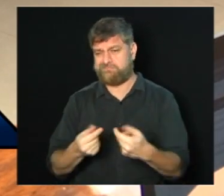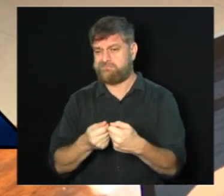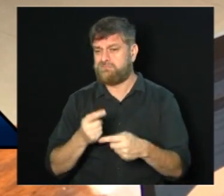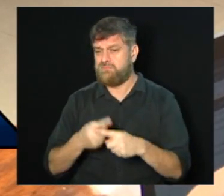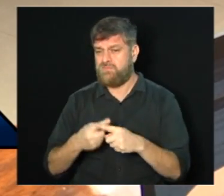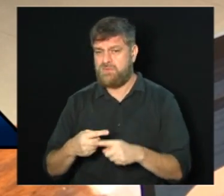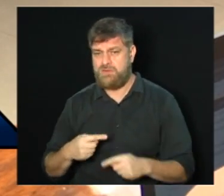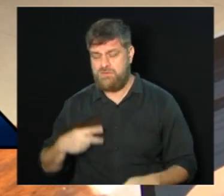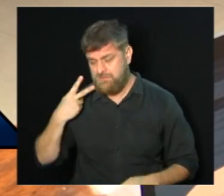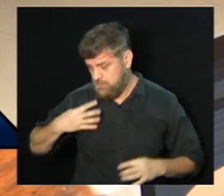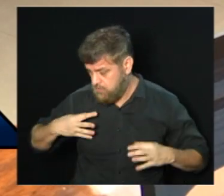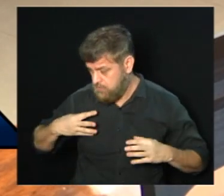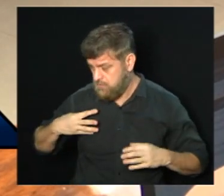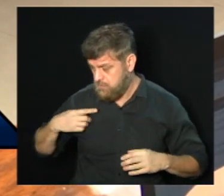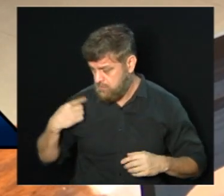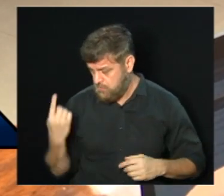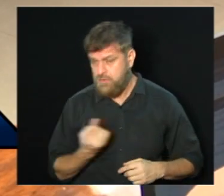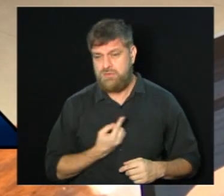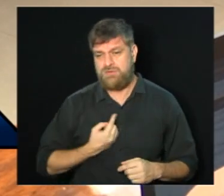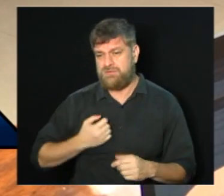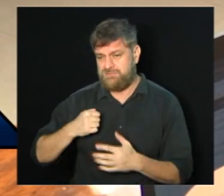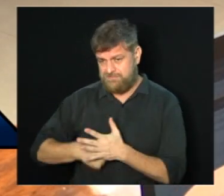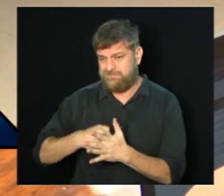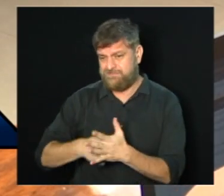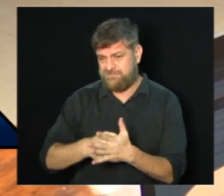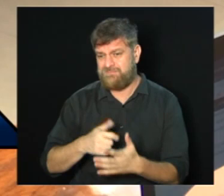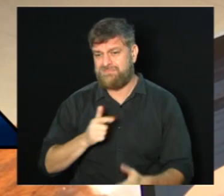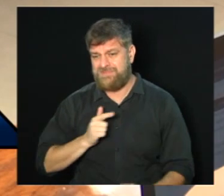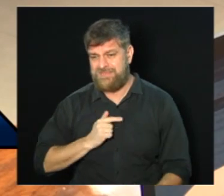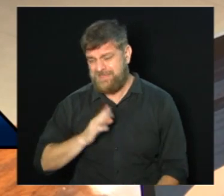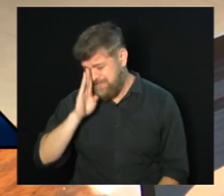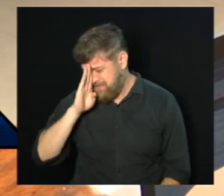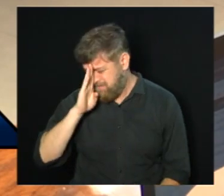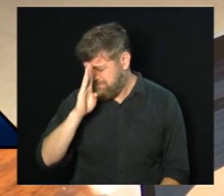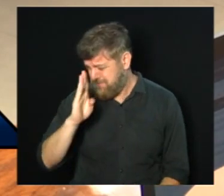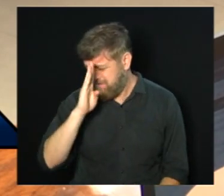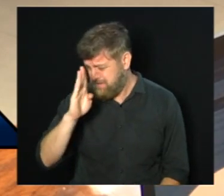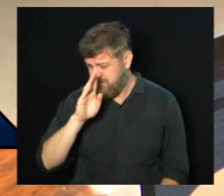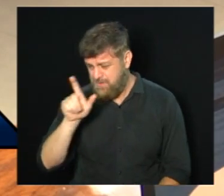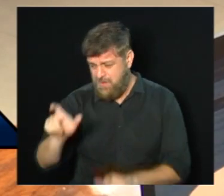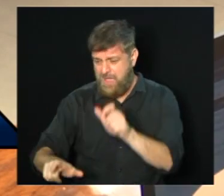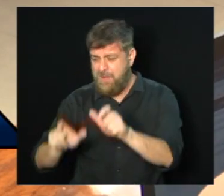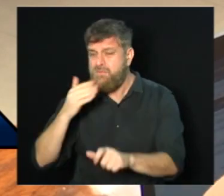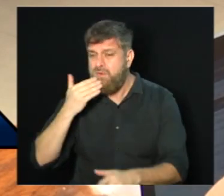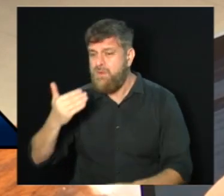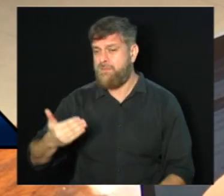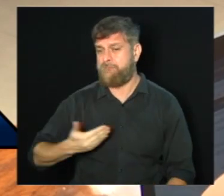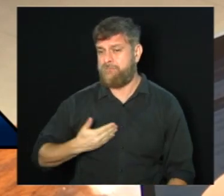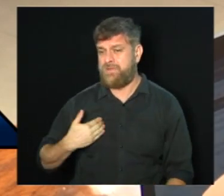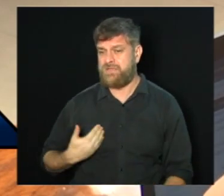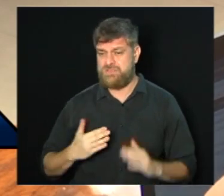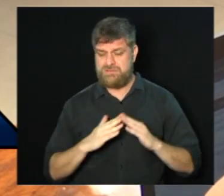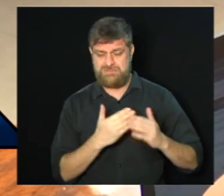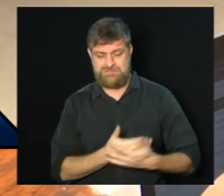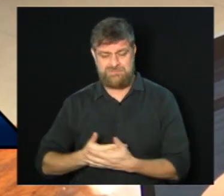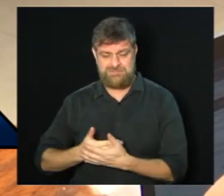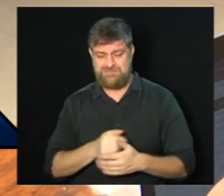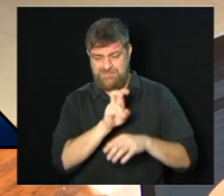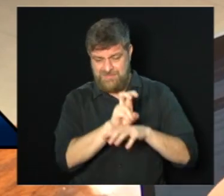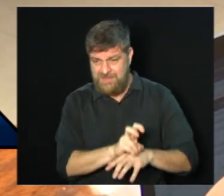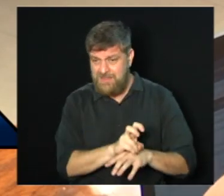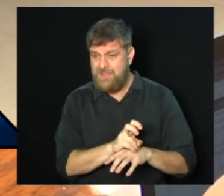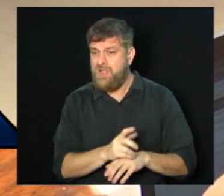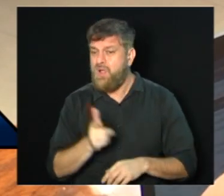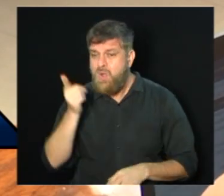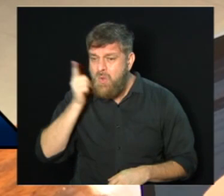eu acho que todos os vereadores aqui enfrentamos uma das primeiras coisas que as pessoas mais pedem para a gente é para conseguir uma vaga para o filho dele na creche. Então, isso